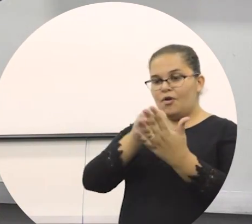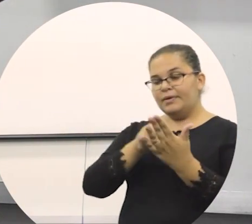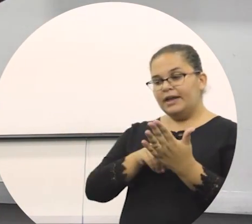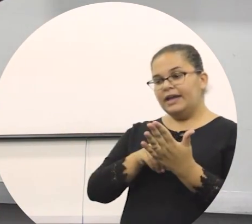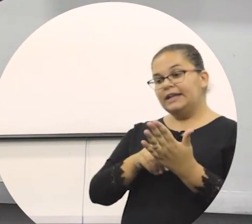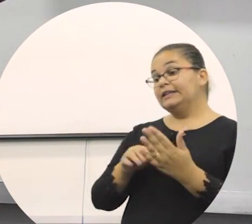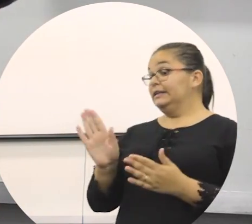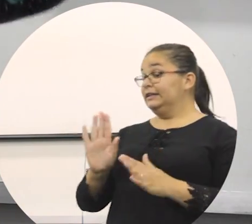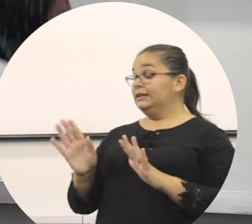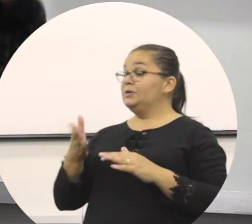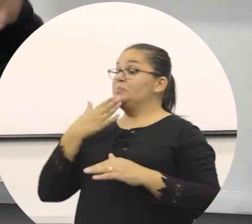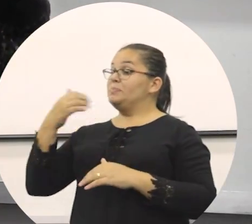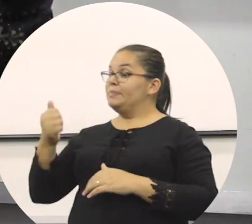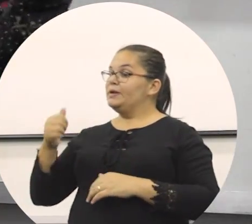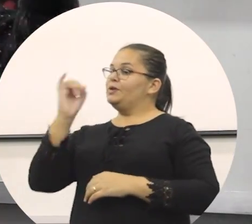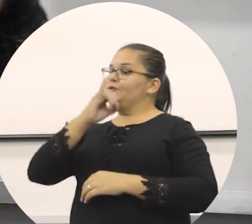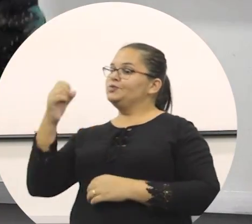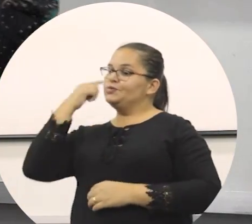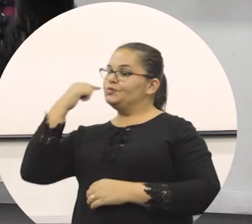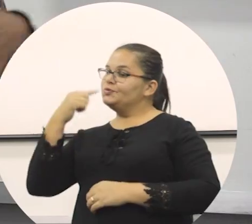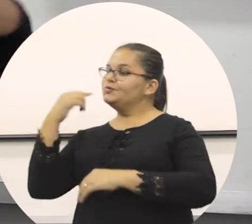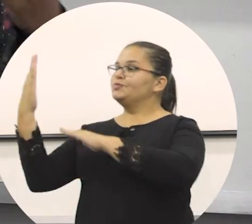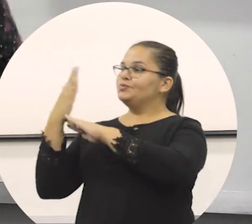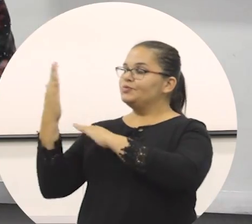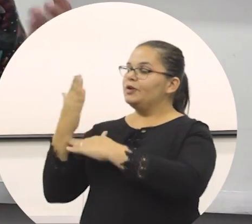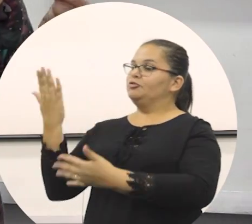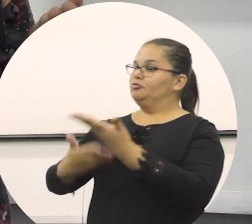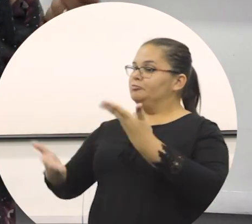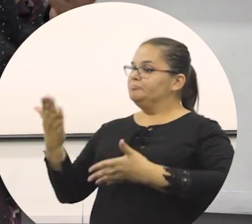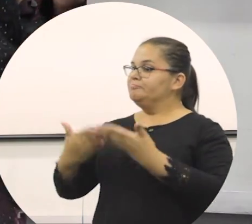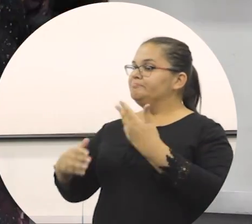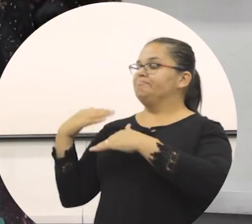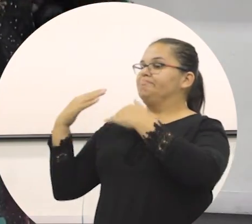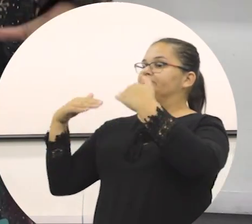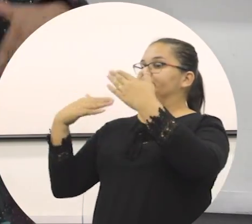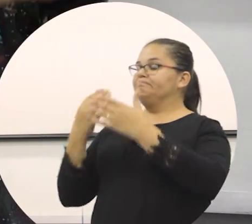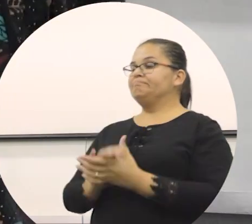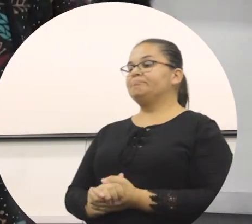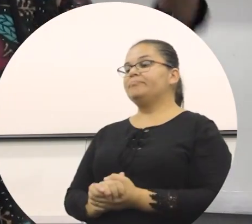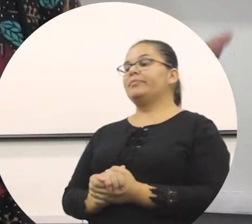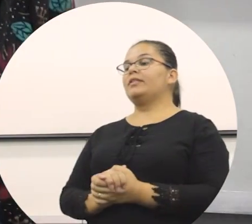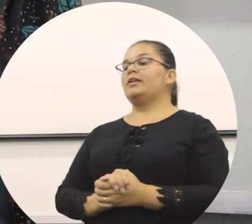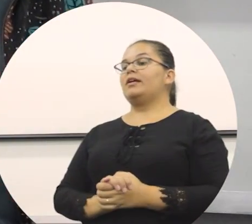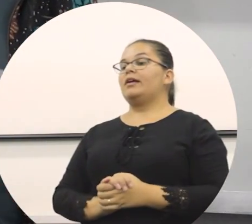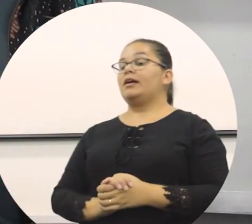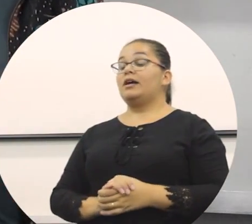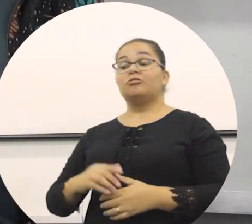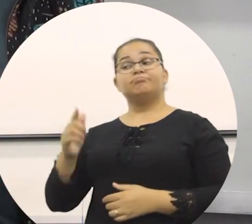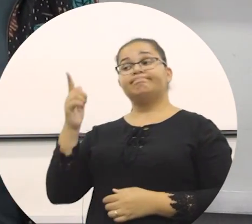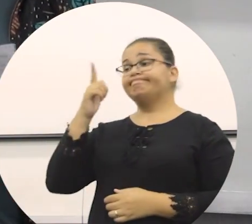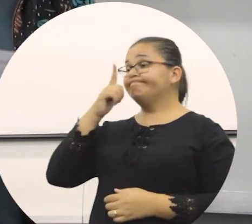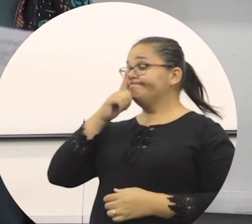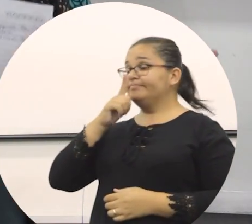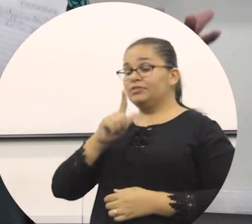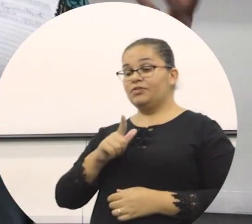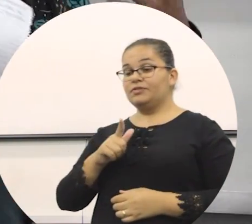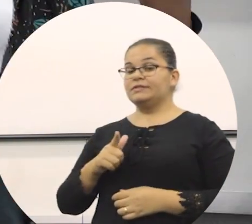Essa sondagem, infelizmente, por mudança de gestão e tudo mais, a gente não conseguiu fazer a parte 2, que